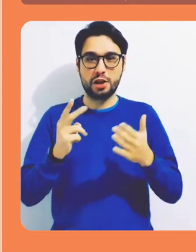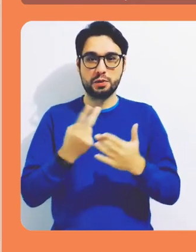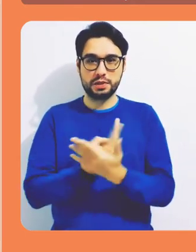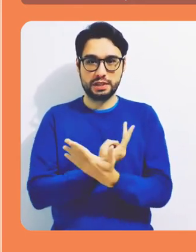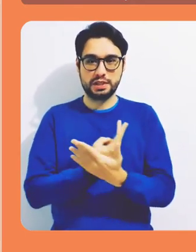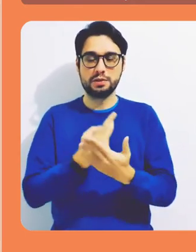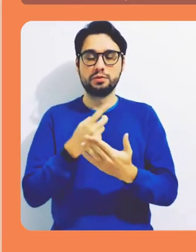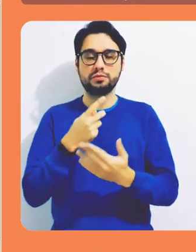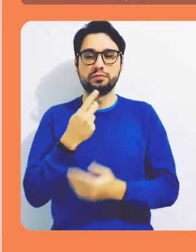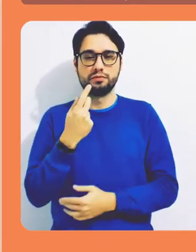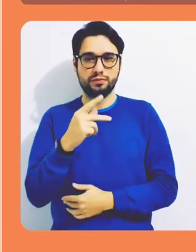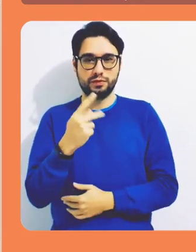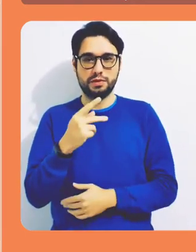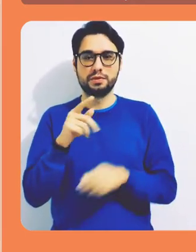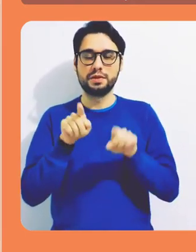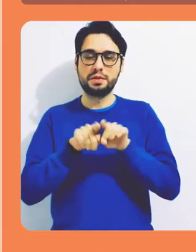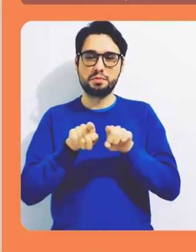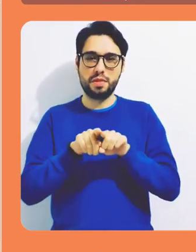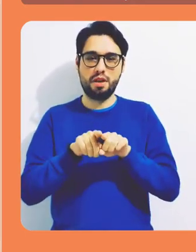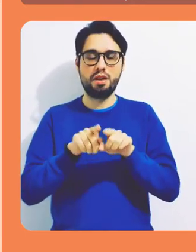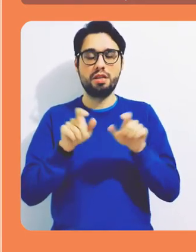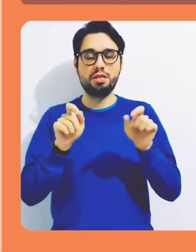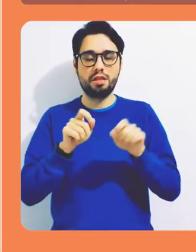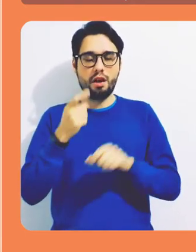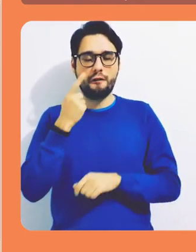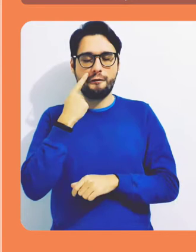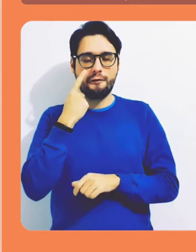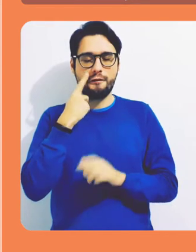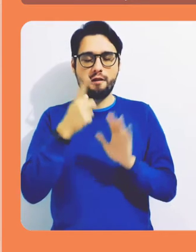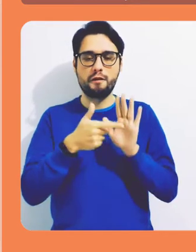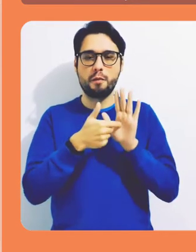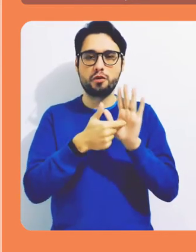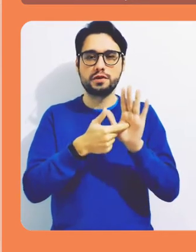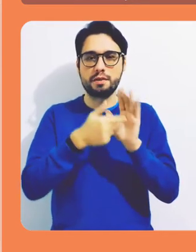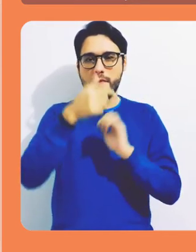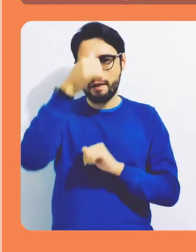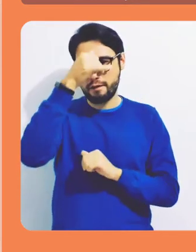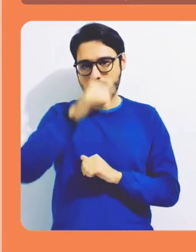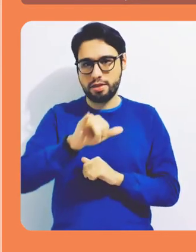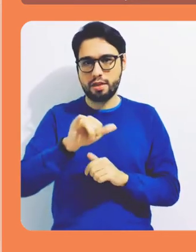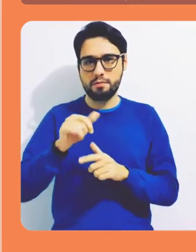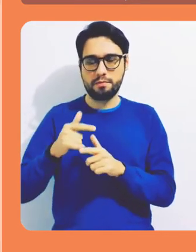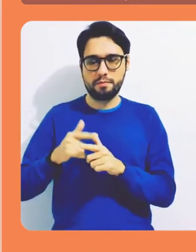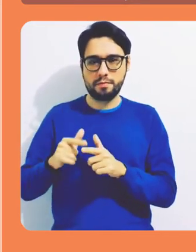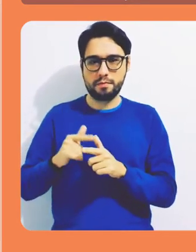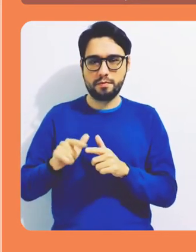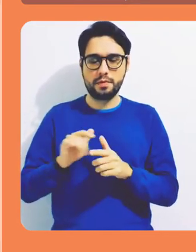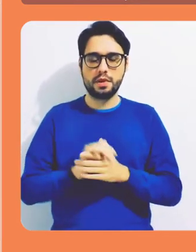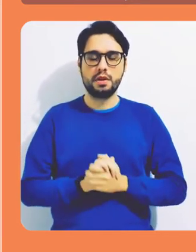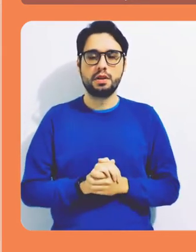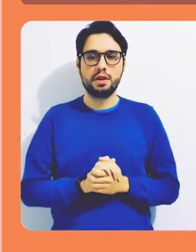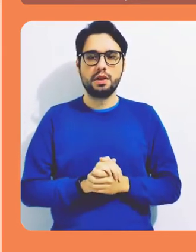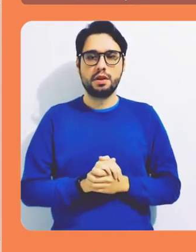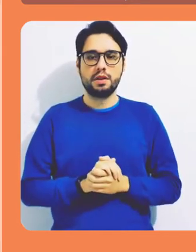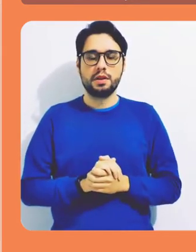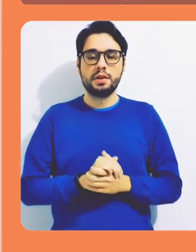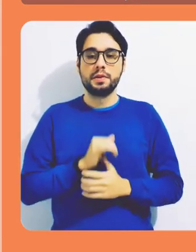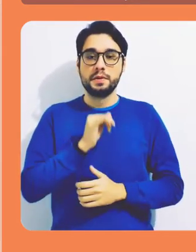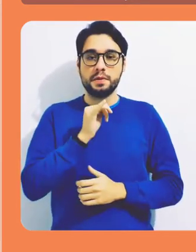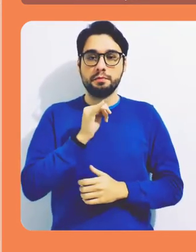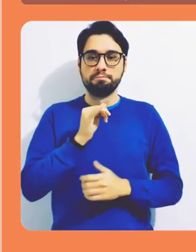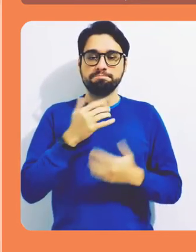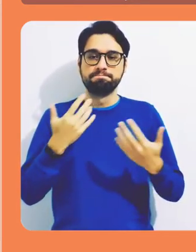já teve esse problema, vou mostrar que existem algumas coisinhas importantes que você pode fazer para tentar